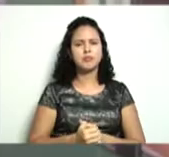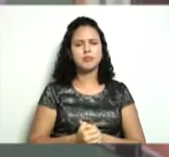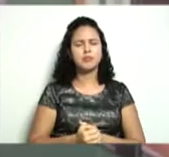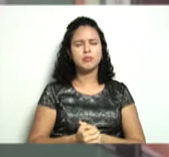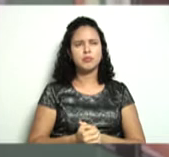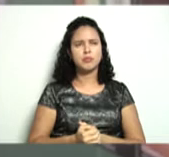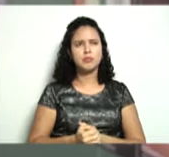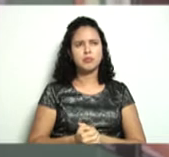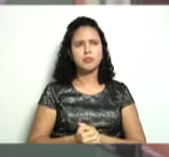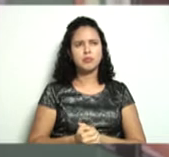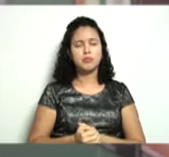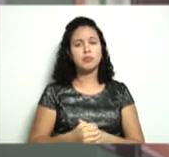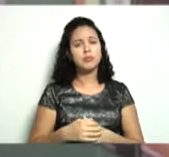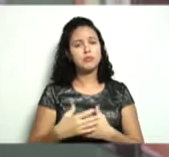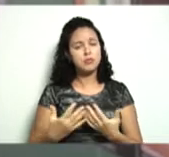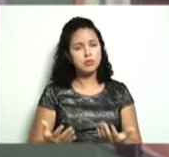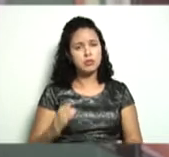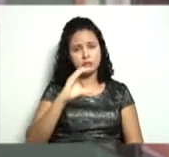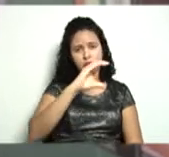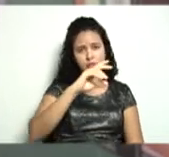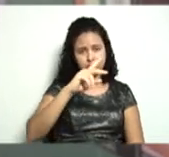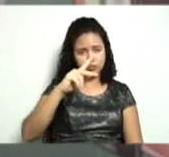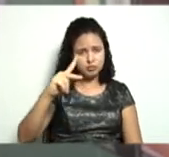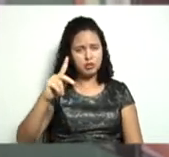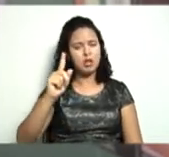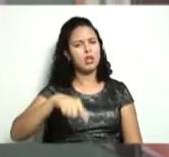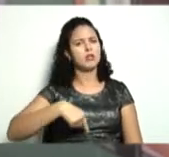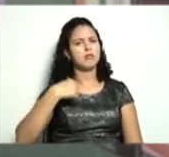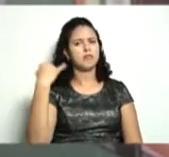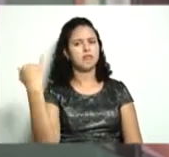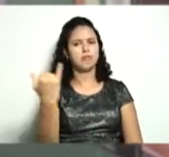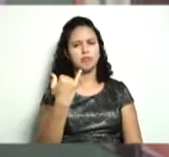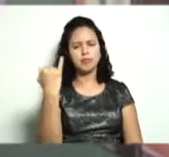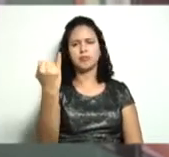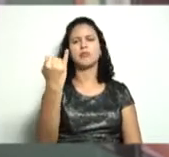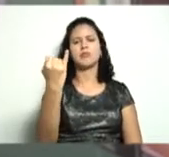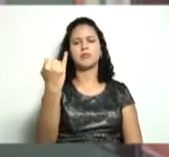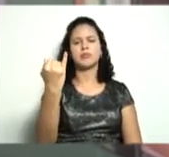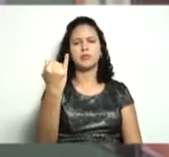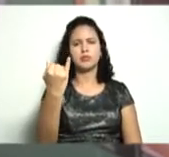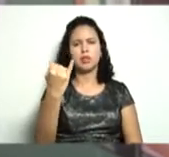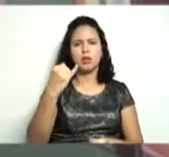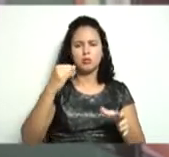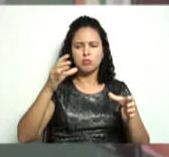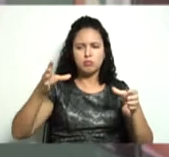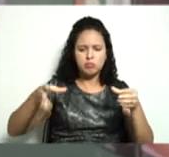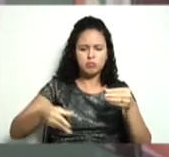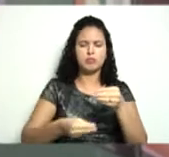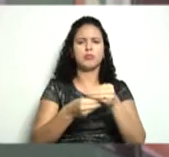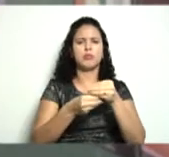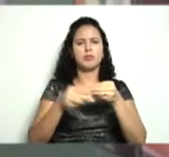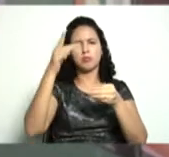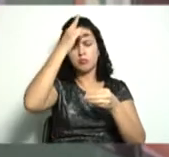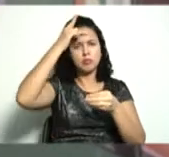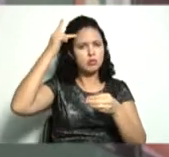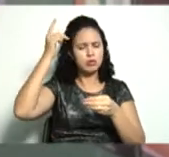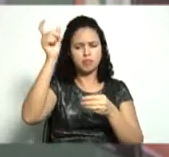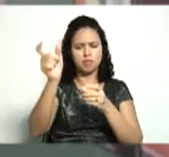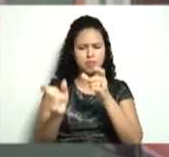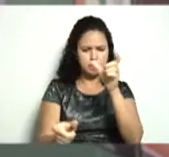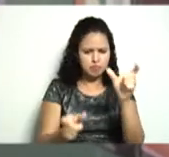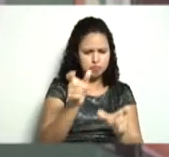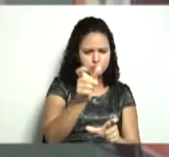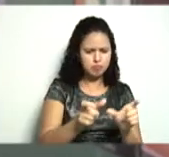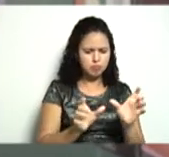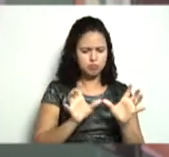O princípio da cooperativa, ele é maravilhoso. Ele congrega um número de pessoas que